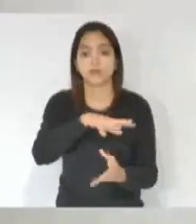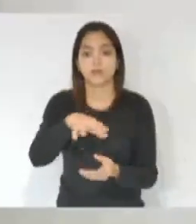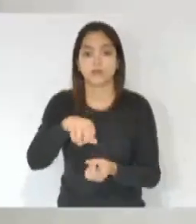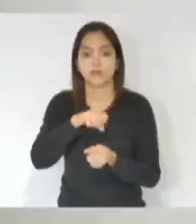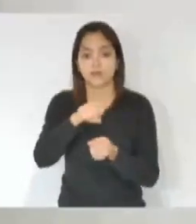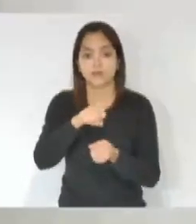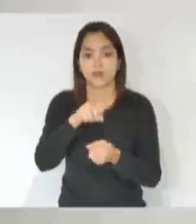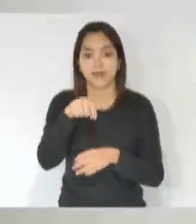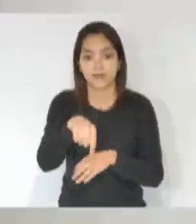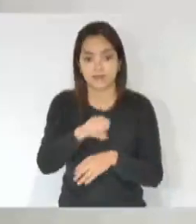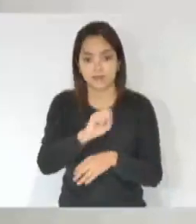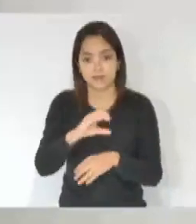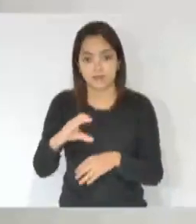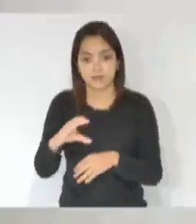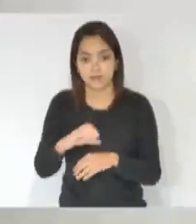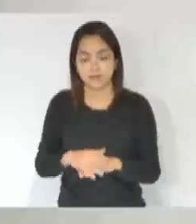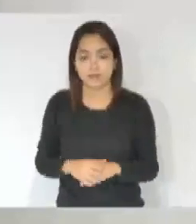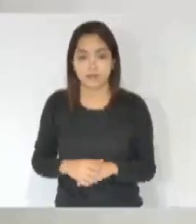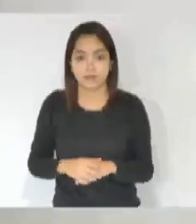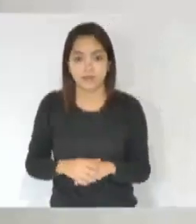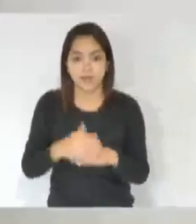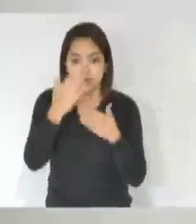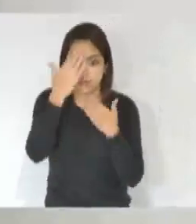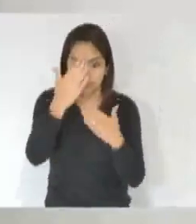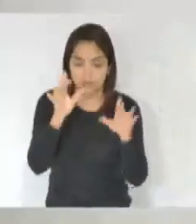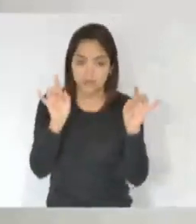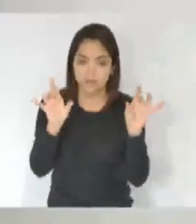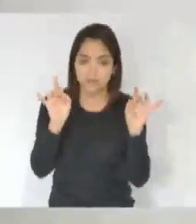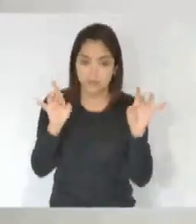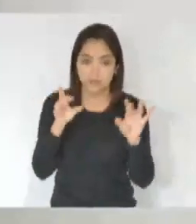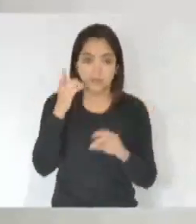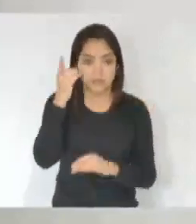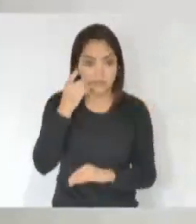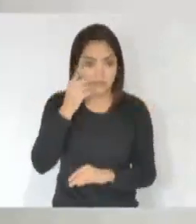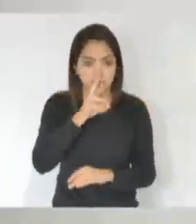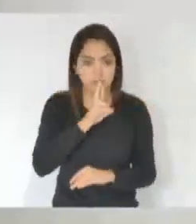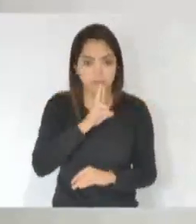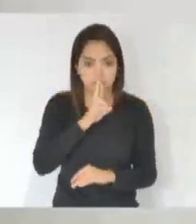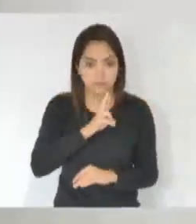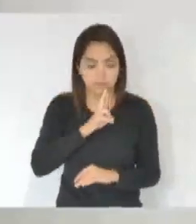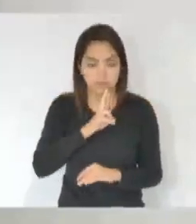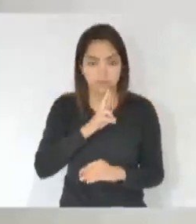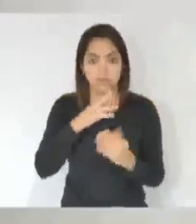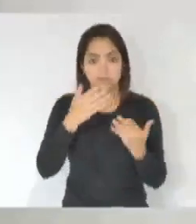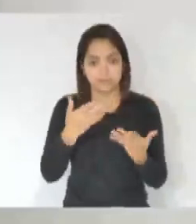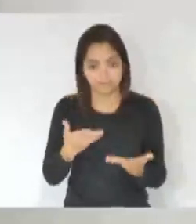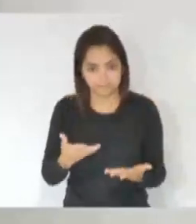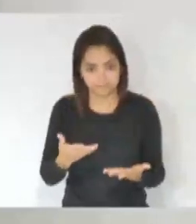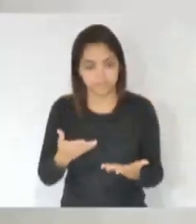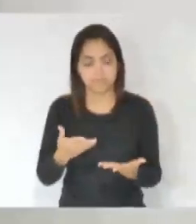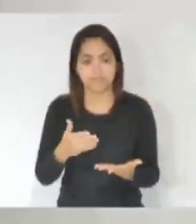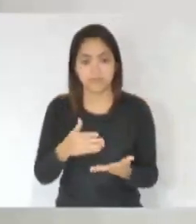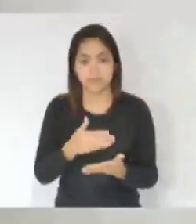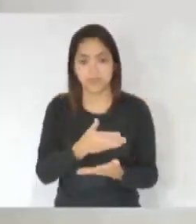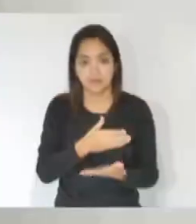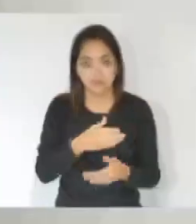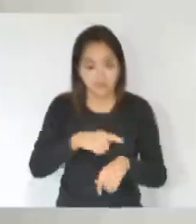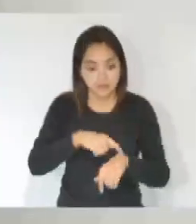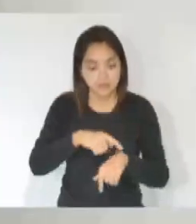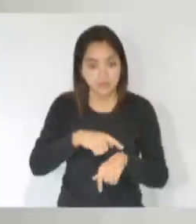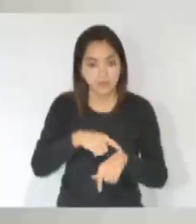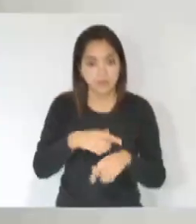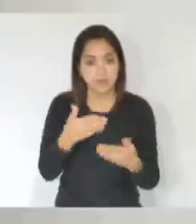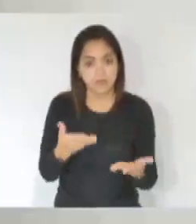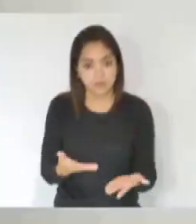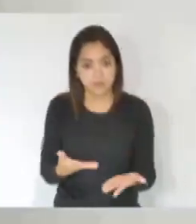Santa Catarina. Agradecimento especial ao deputado Rodrigo Minotto pelo espaço e por